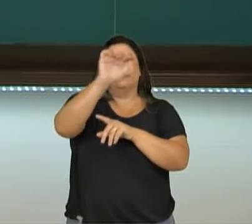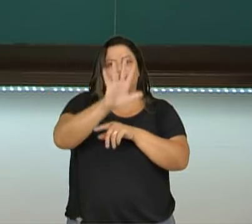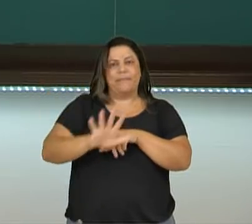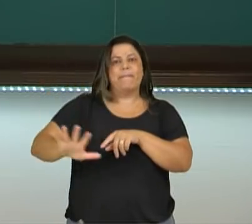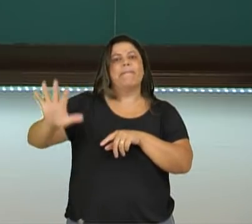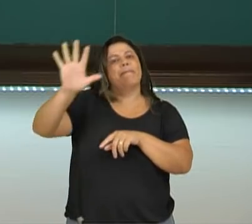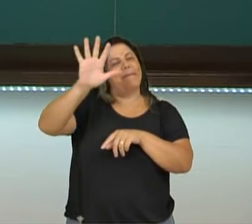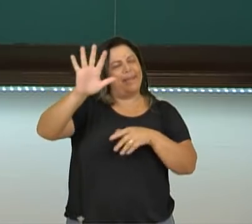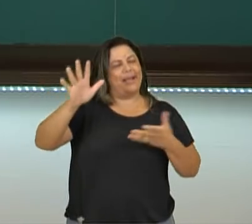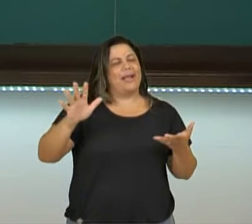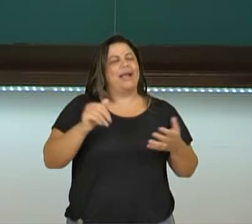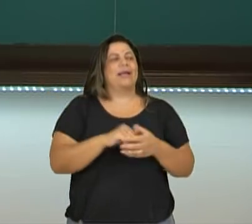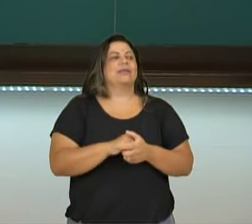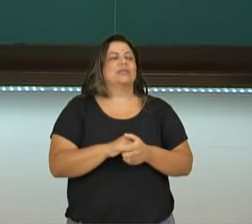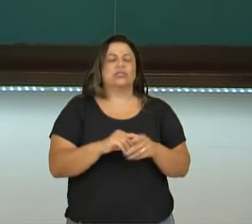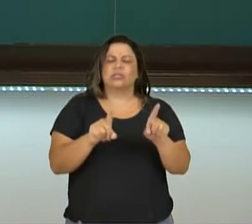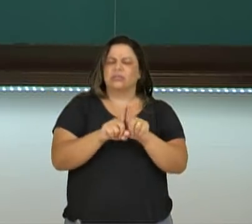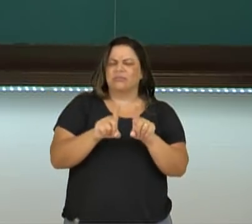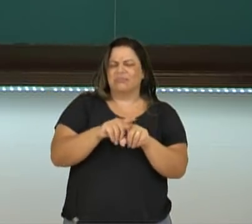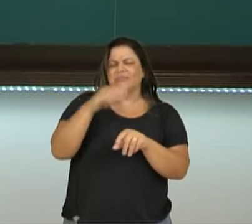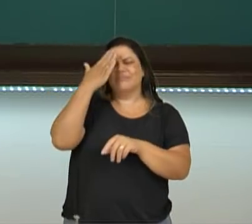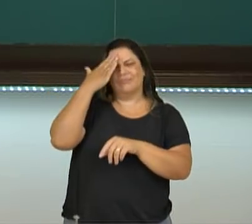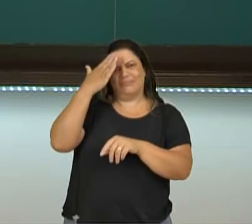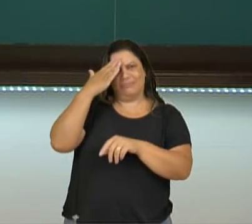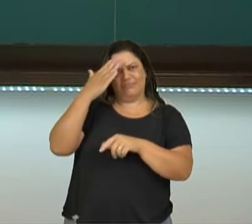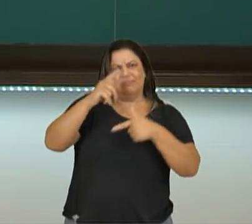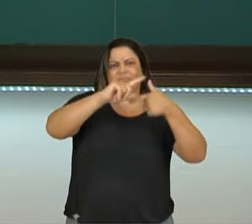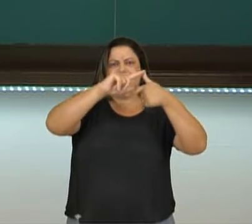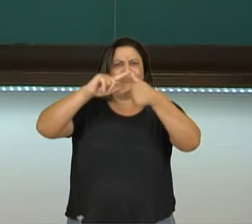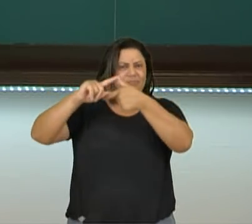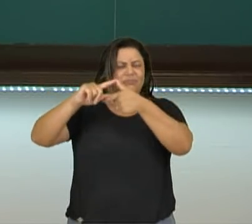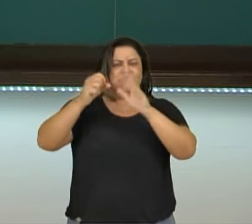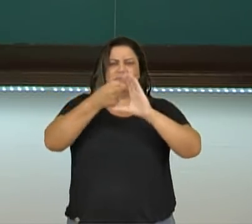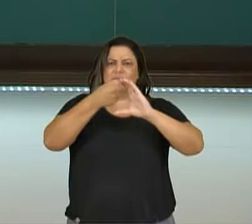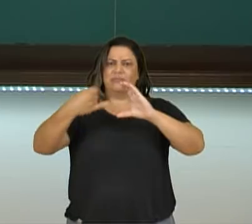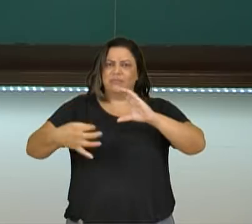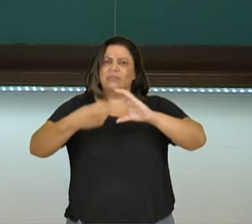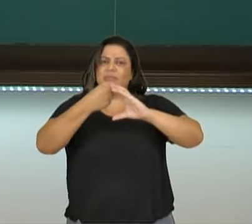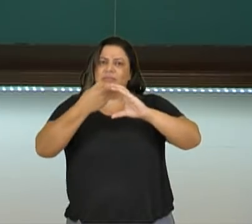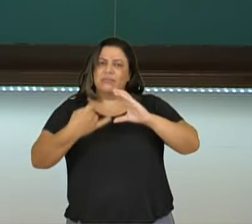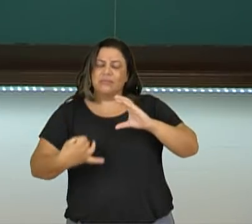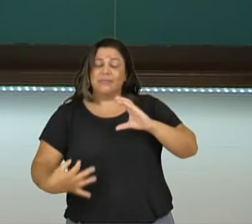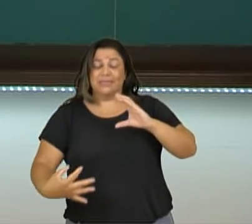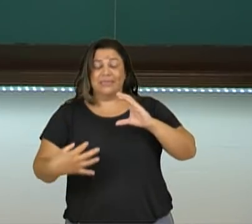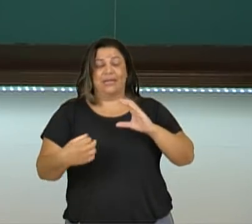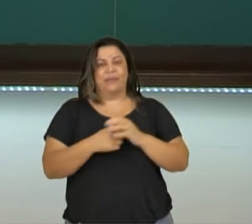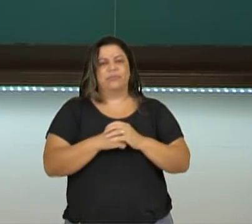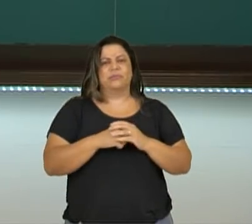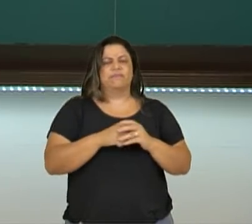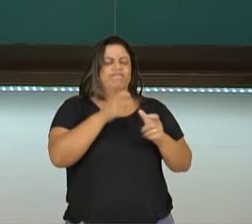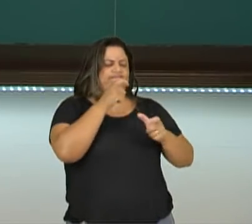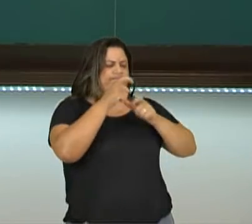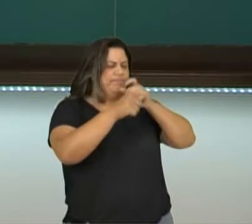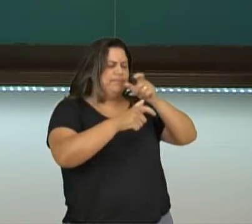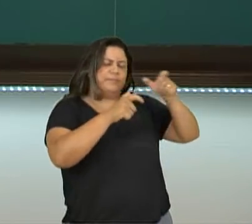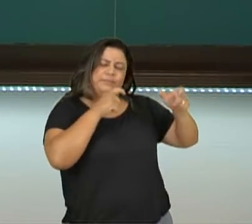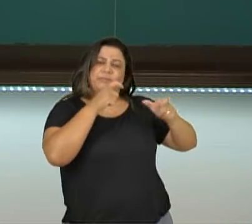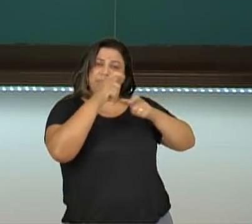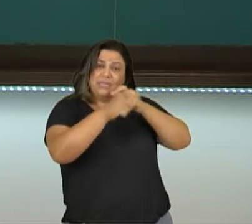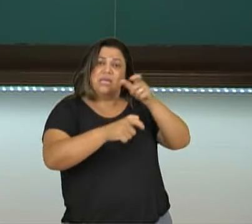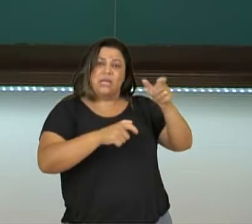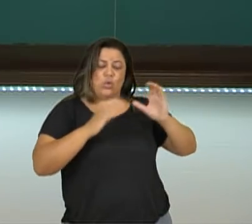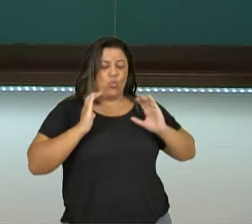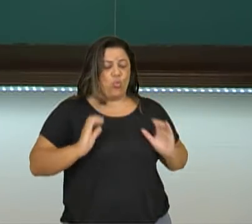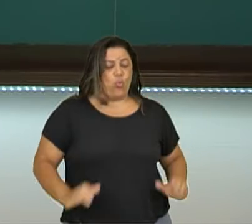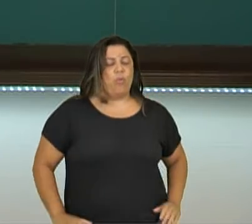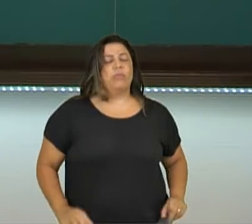A gente também sabe que as charges elas têm também como característica fazer uma certa crítica a um determinado comportamento